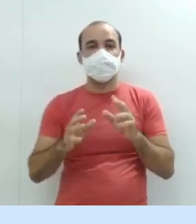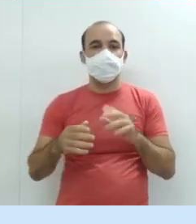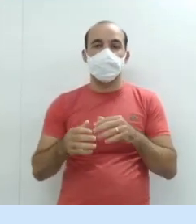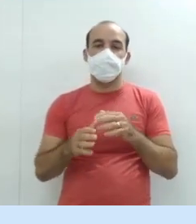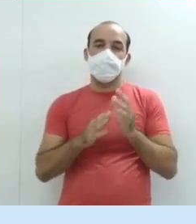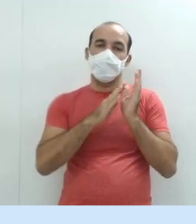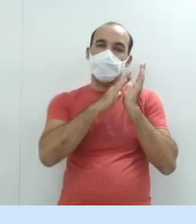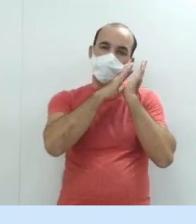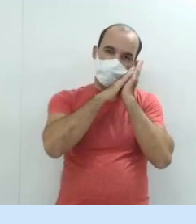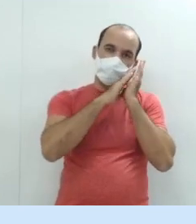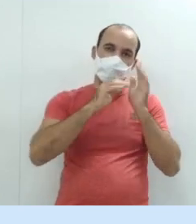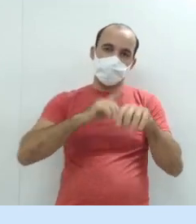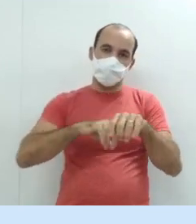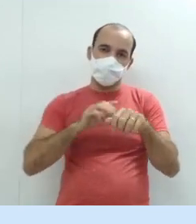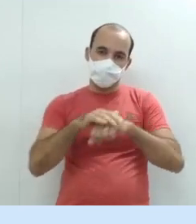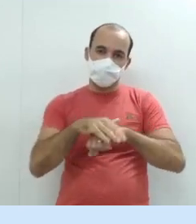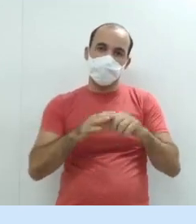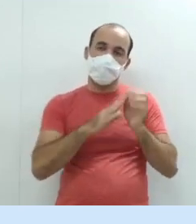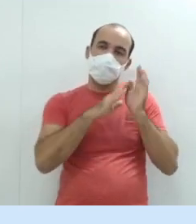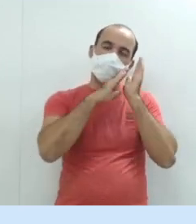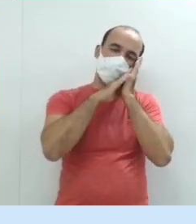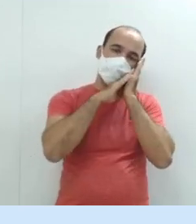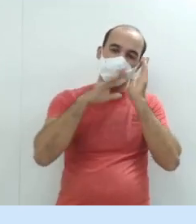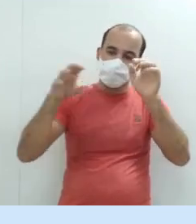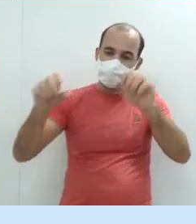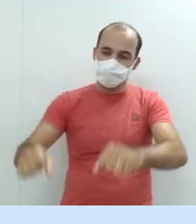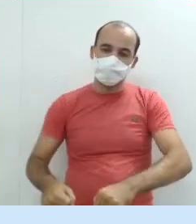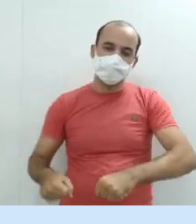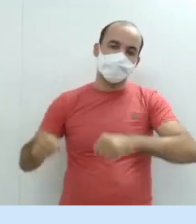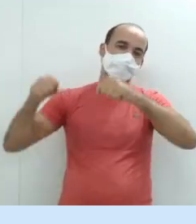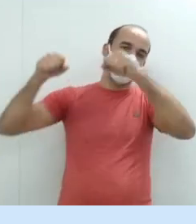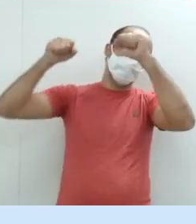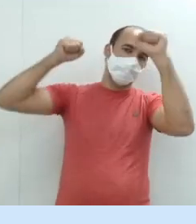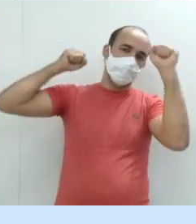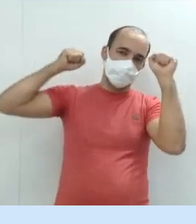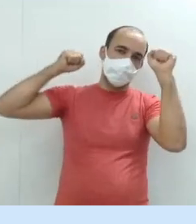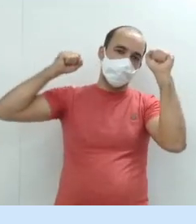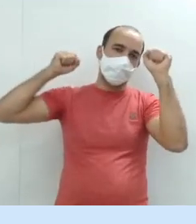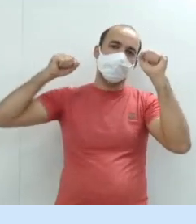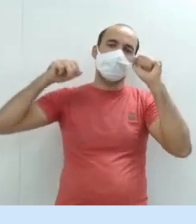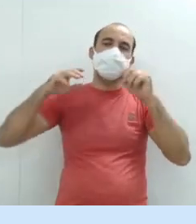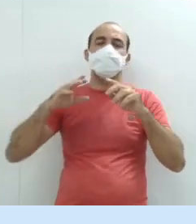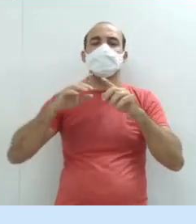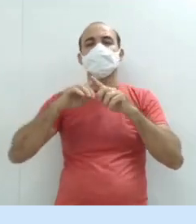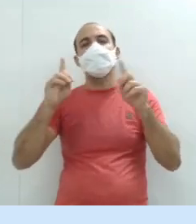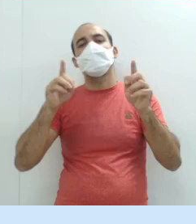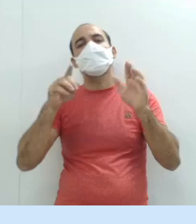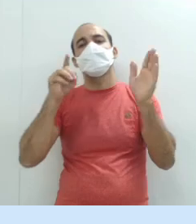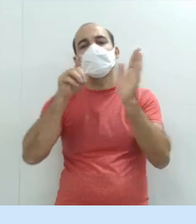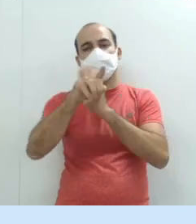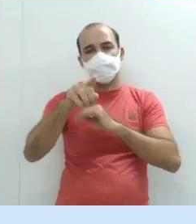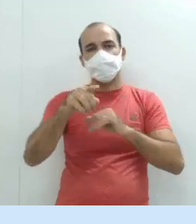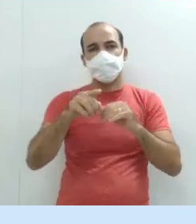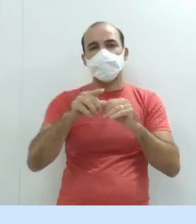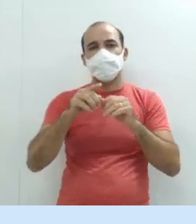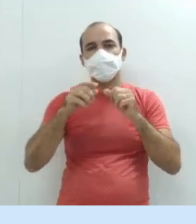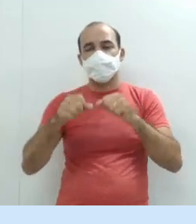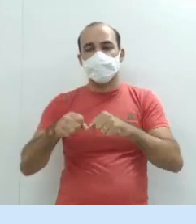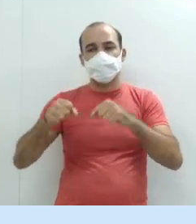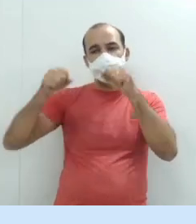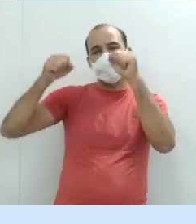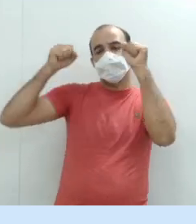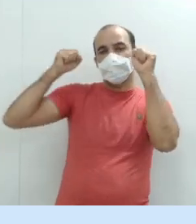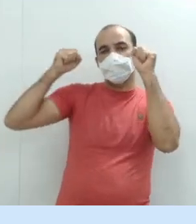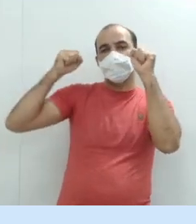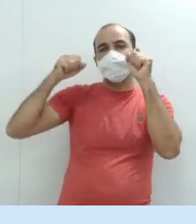lençol, né? Que seja assim mais quentinho para dormir, etc. Mas ontem, quando eu me preparava para deitar